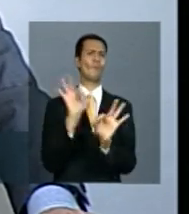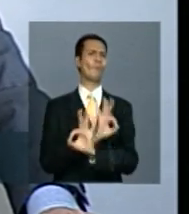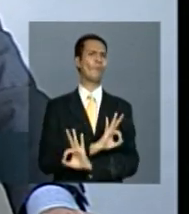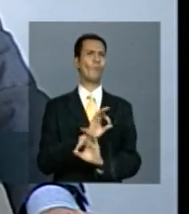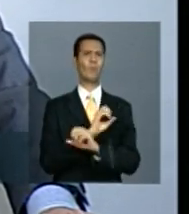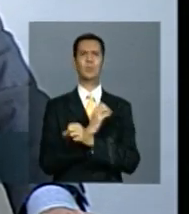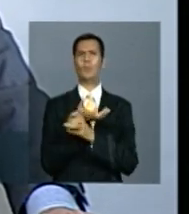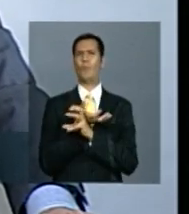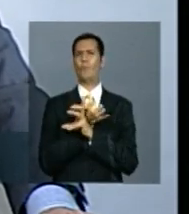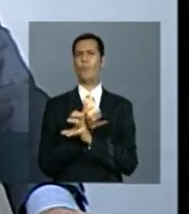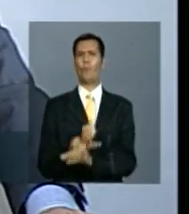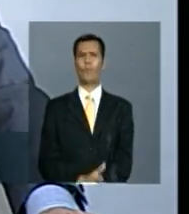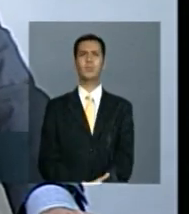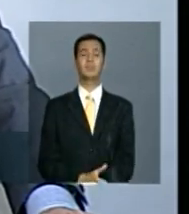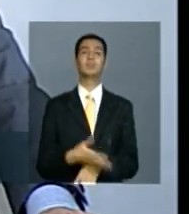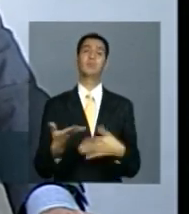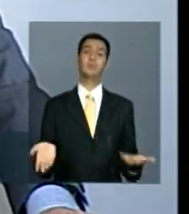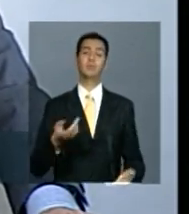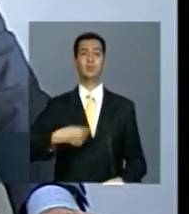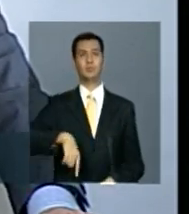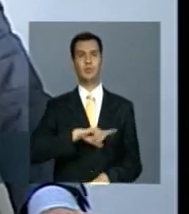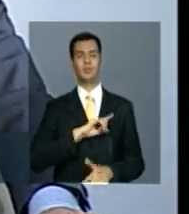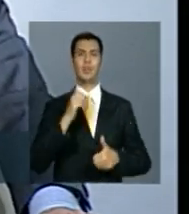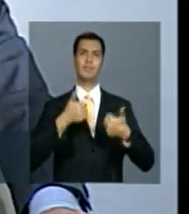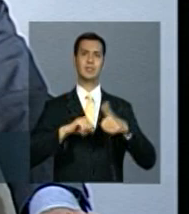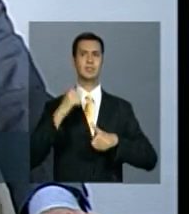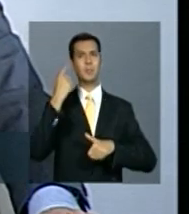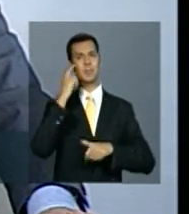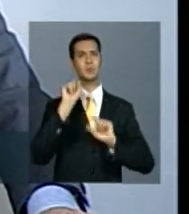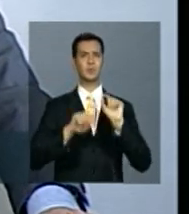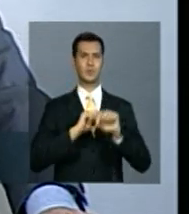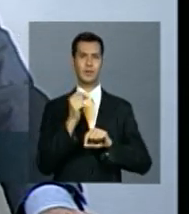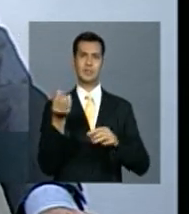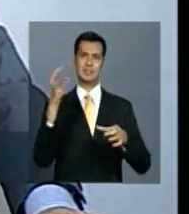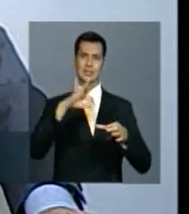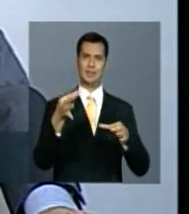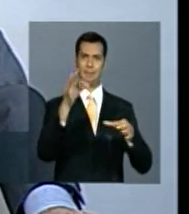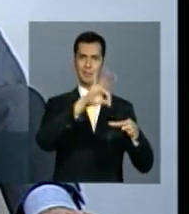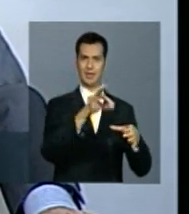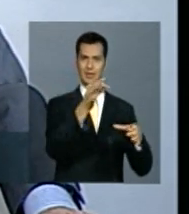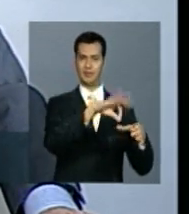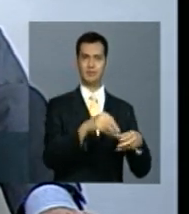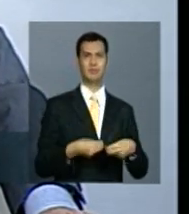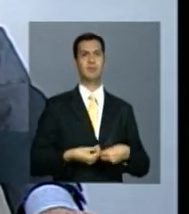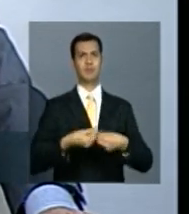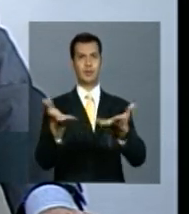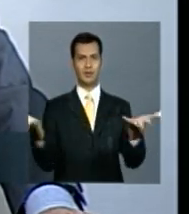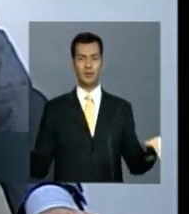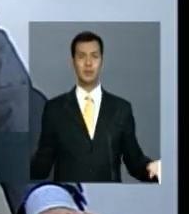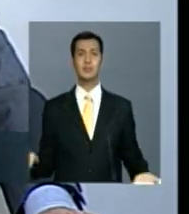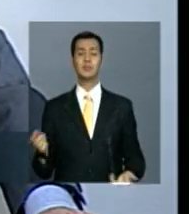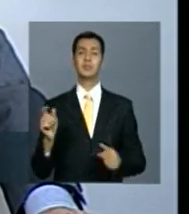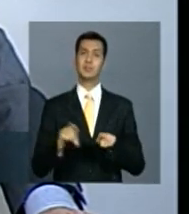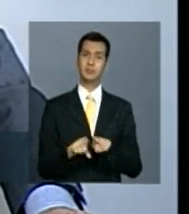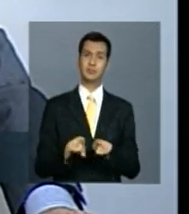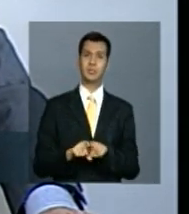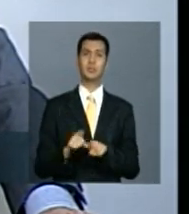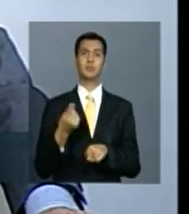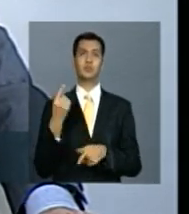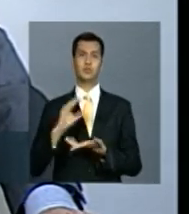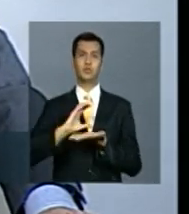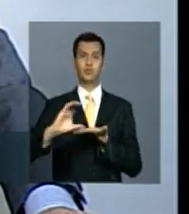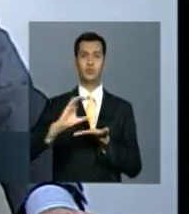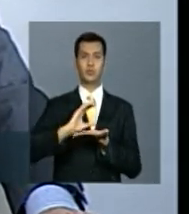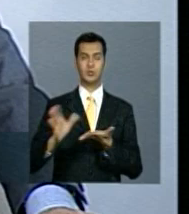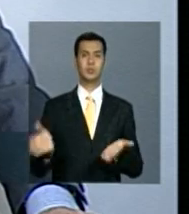forte e na nossa avaliação boa parte das sementes distribuídas e e alguma coisa do fomento que foi foi